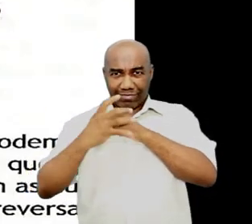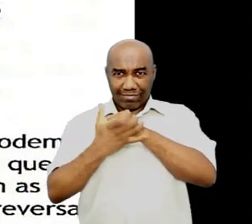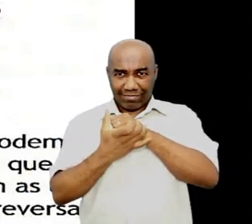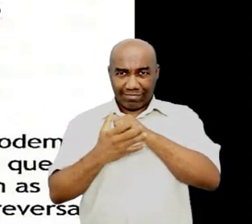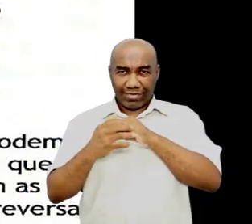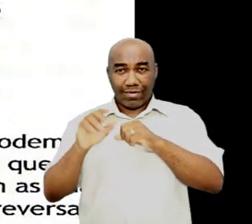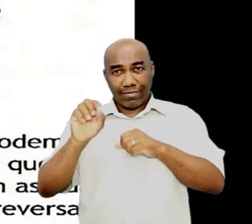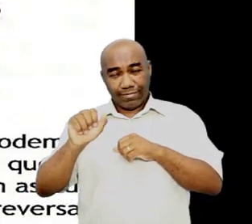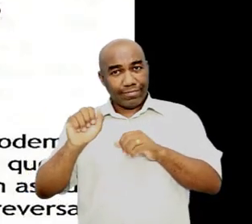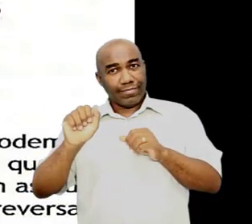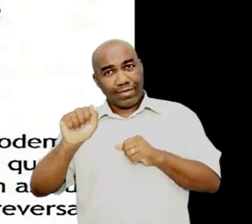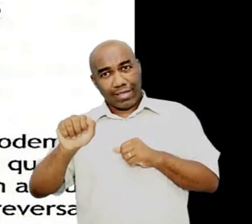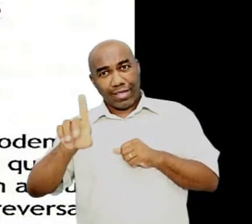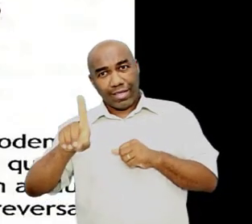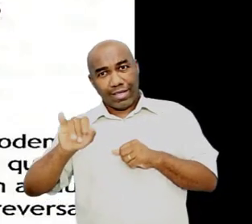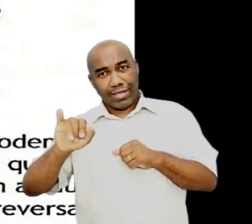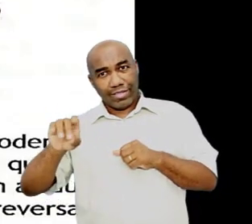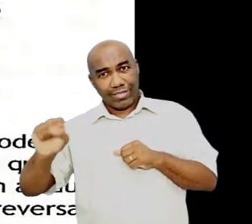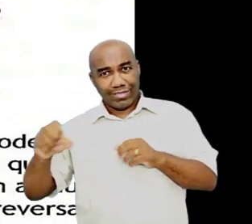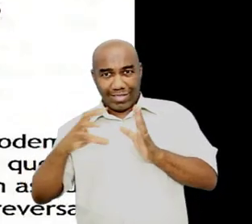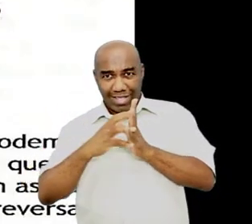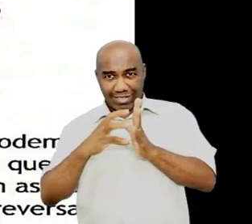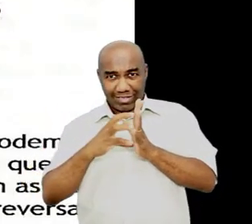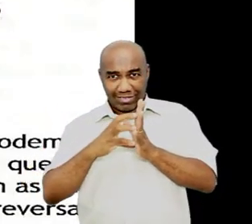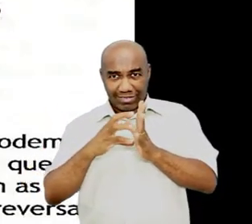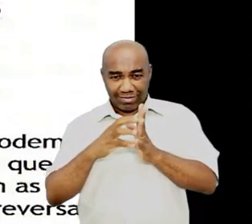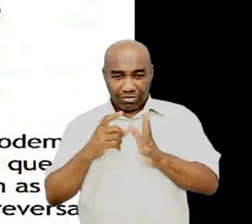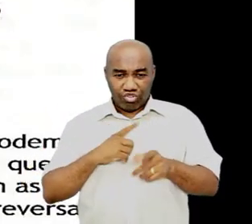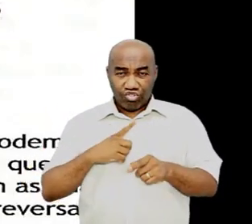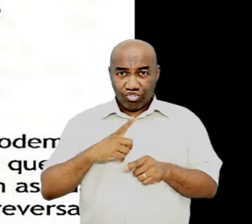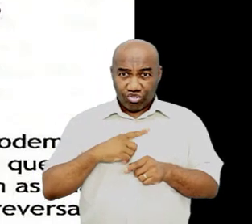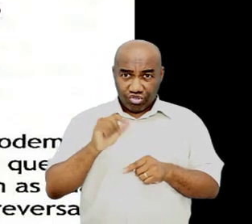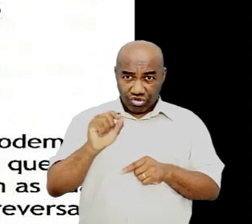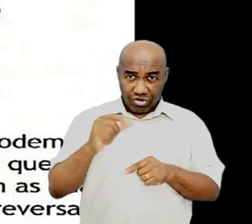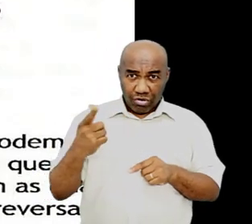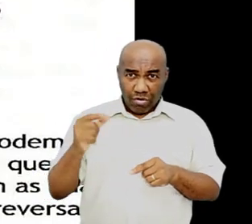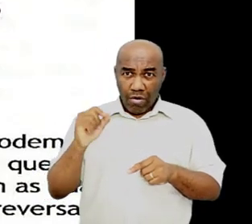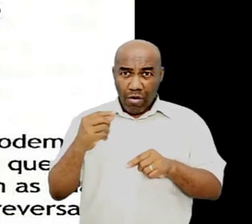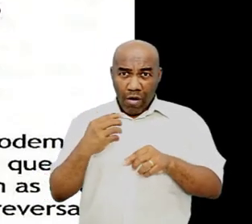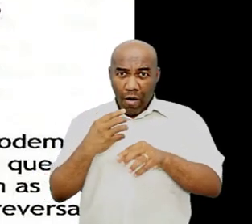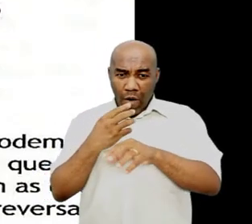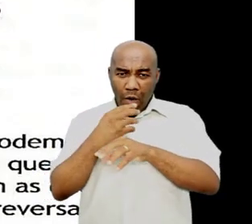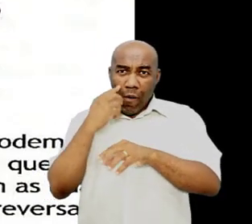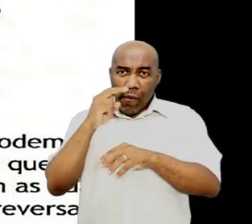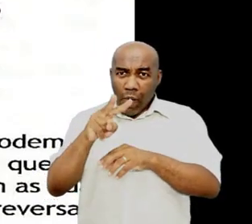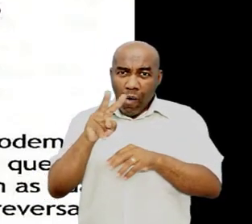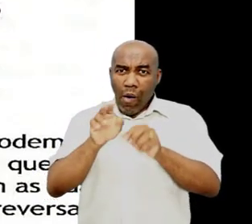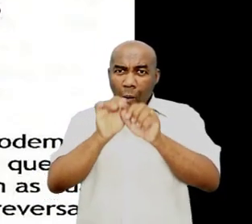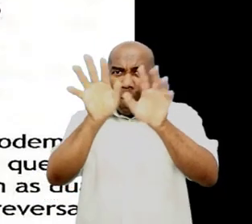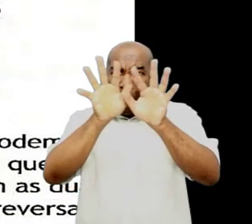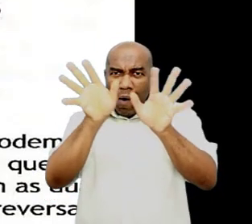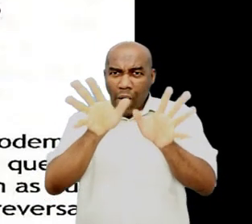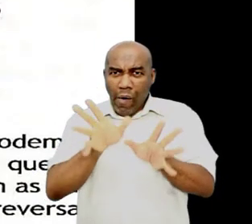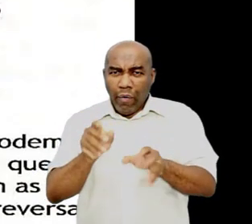que estão em círculo escuro, são proteínas de encaixe. Muitos virologistas chamam, sabe o quê?